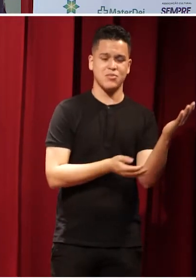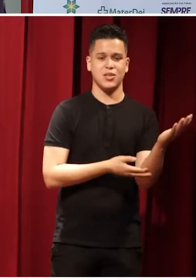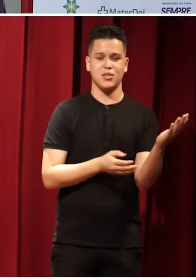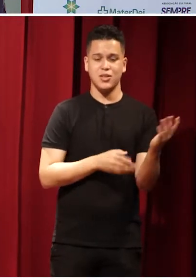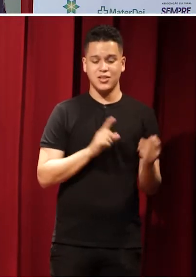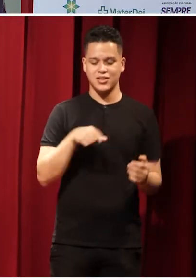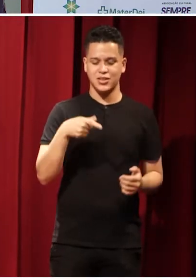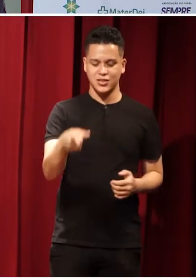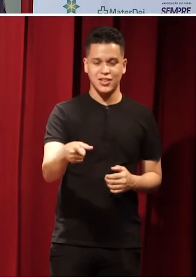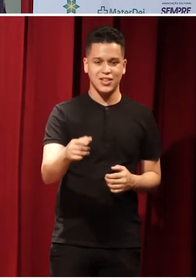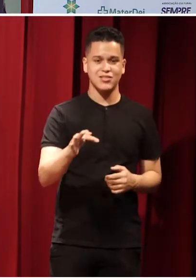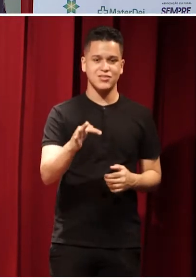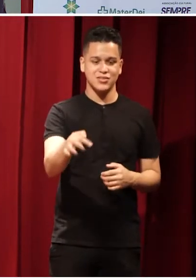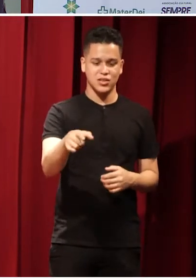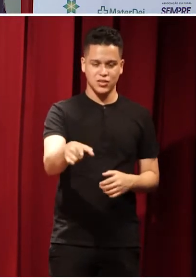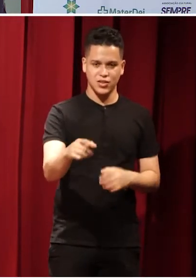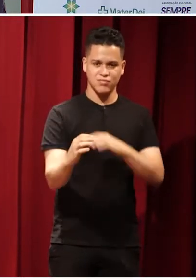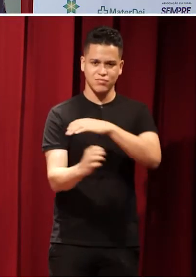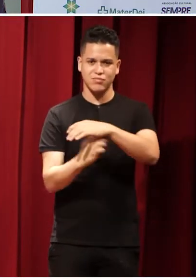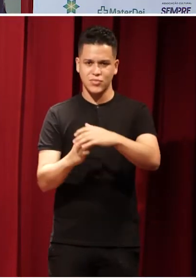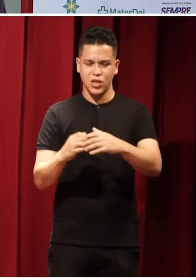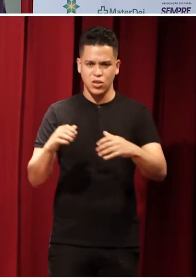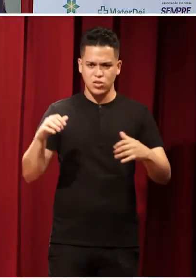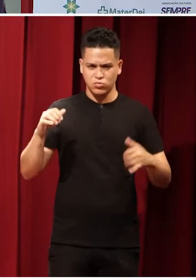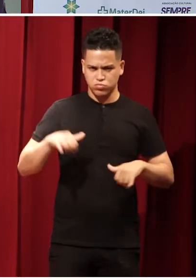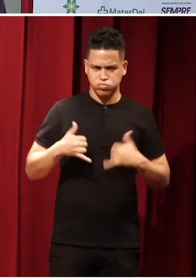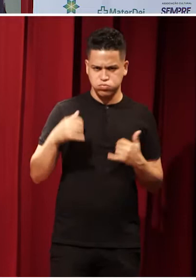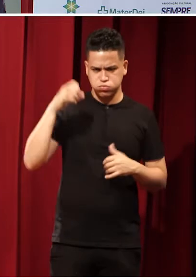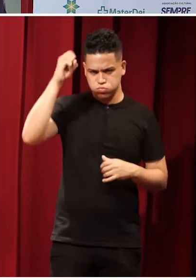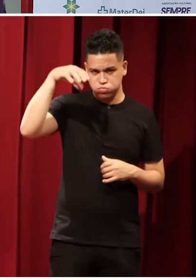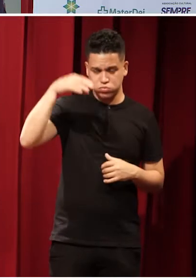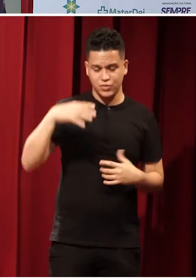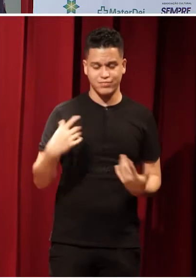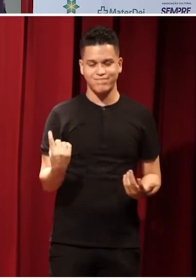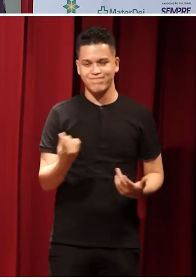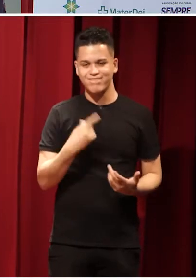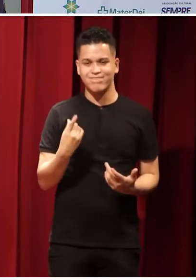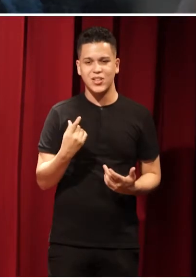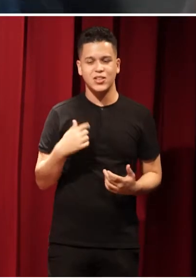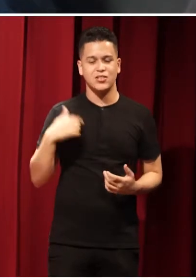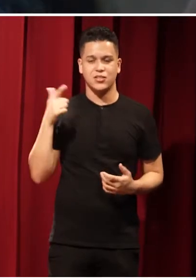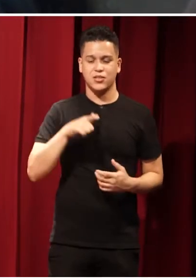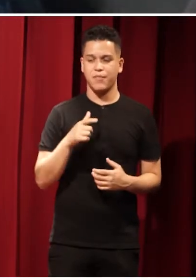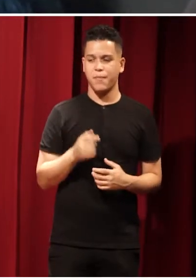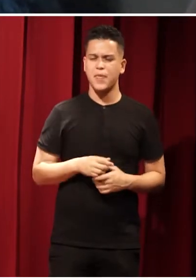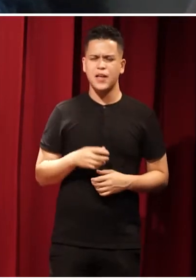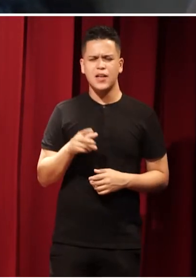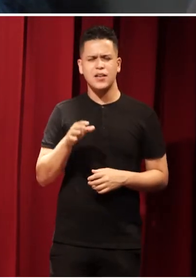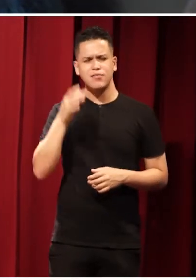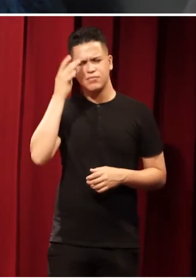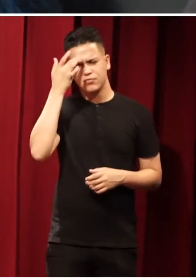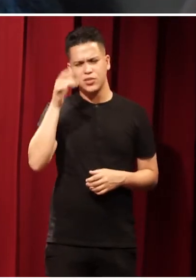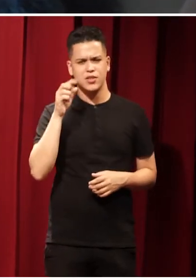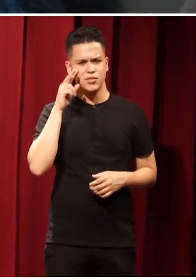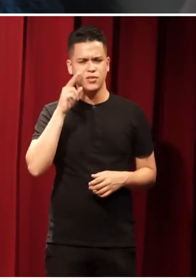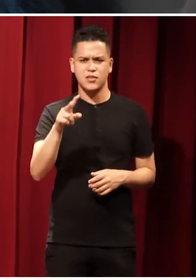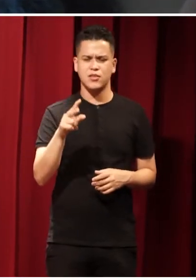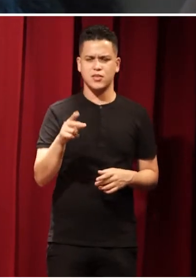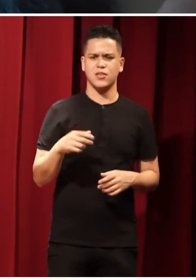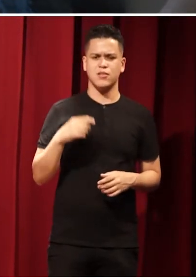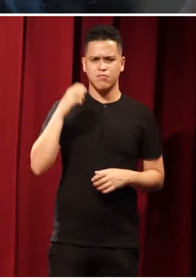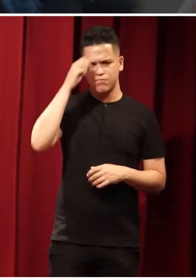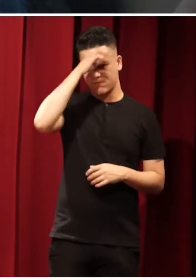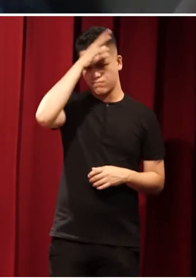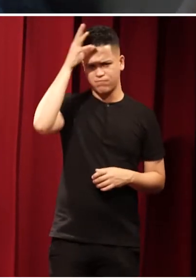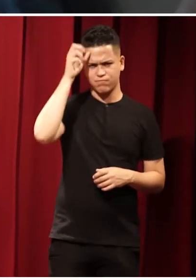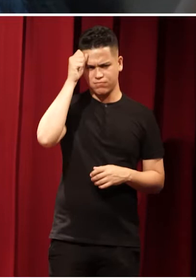todo mundo deve ter visto, houve reportagens muito interessantes sobre os rios voadores. A plateia observa atentamente. É uma